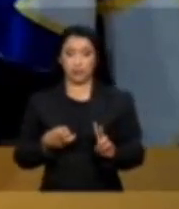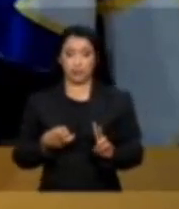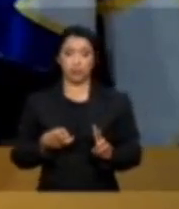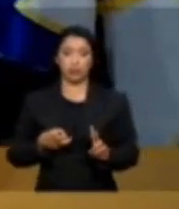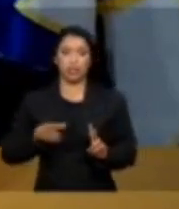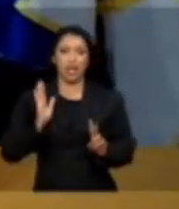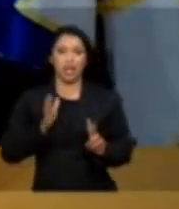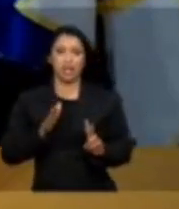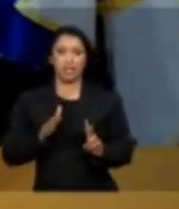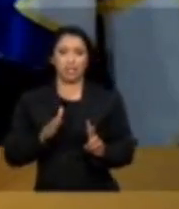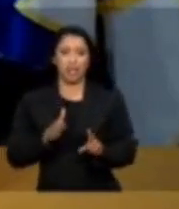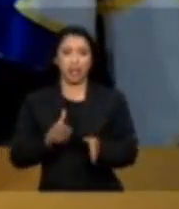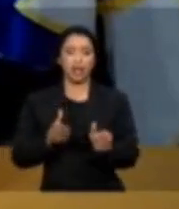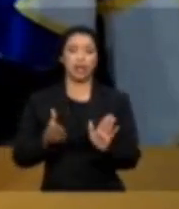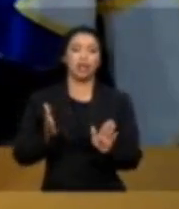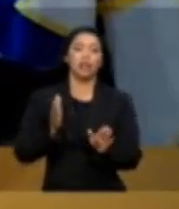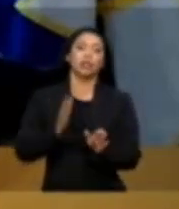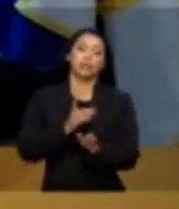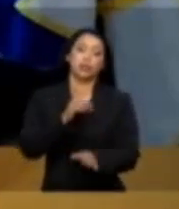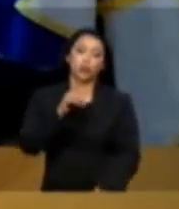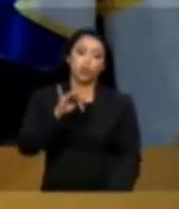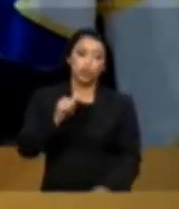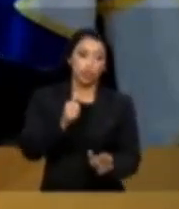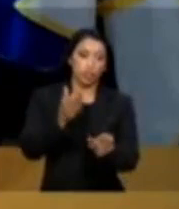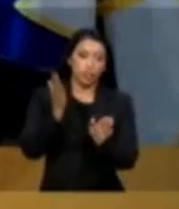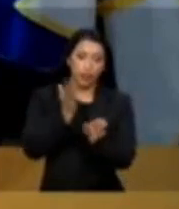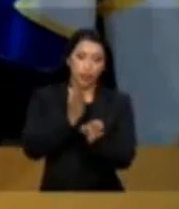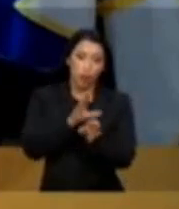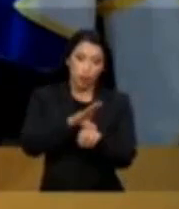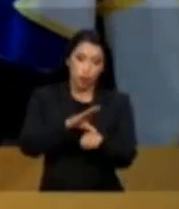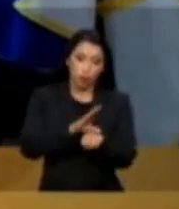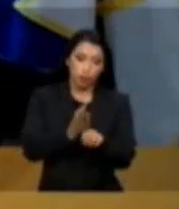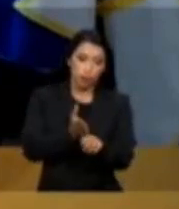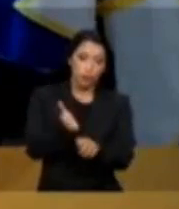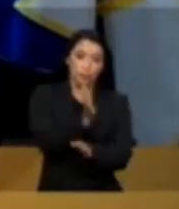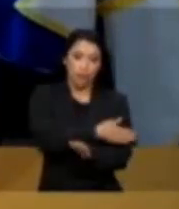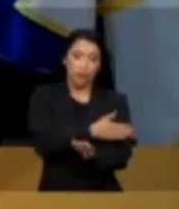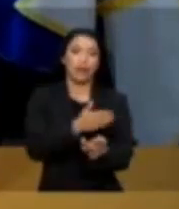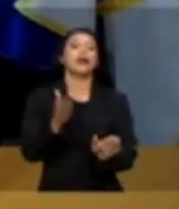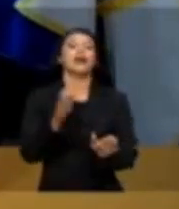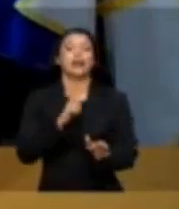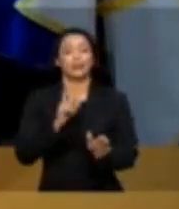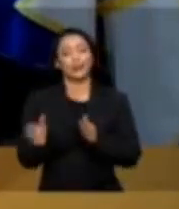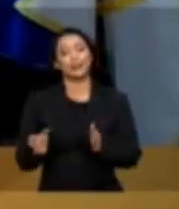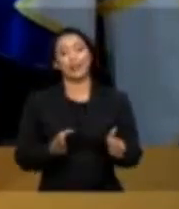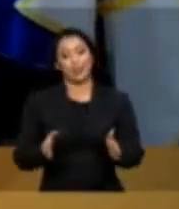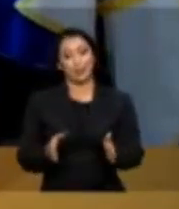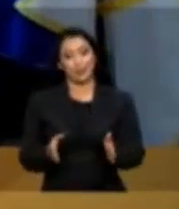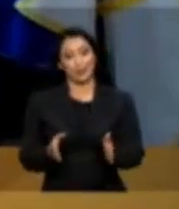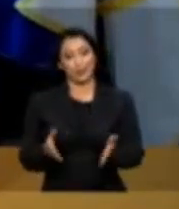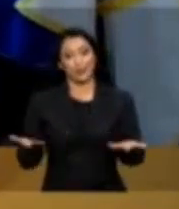habitadas, na data da promulgação da Constituição. Este foi o marco temporal posto. O